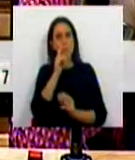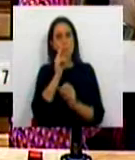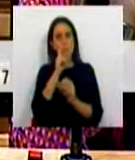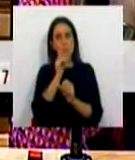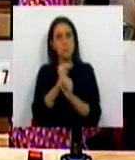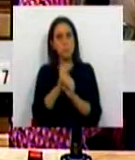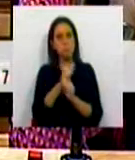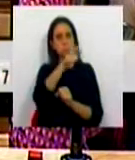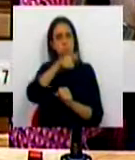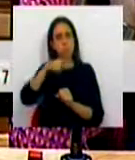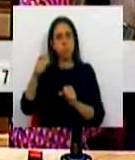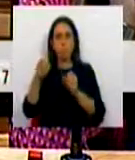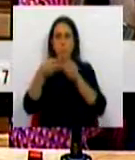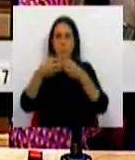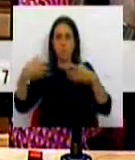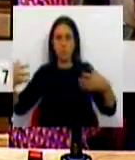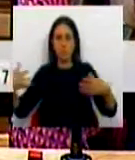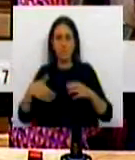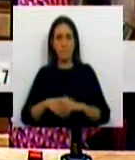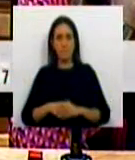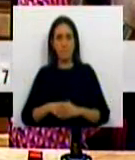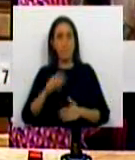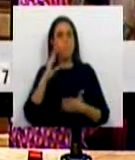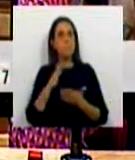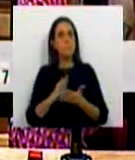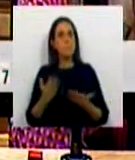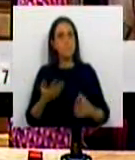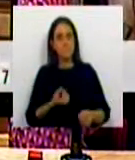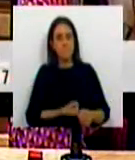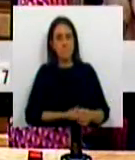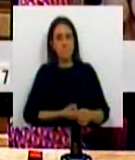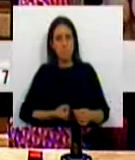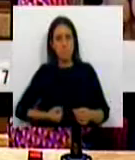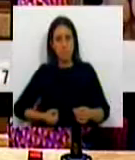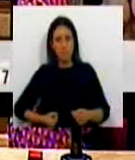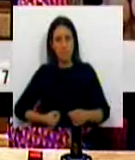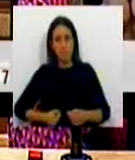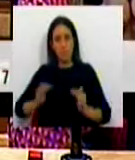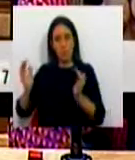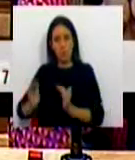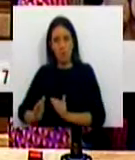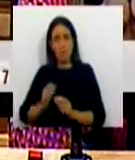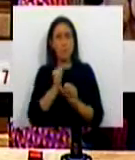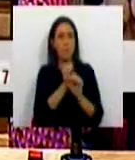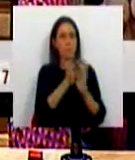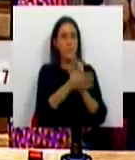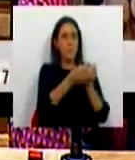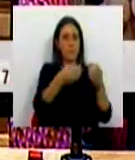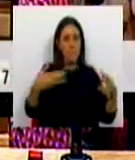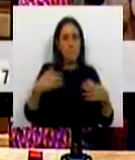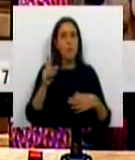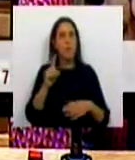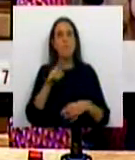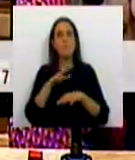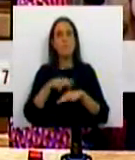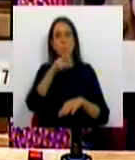a aumentar. Finalmente, o desemprego cai porque aumenta o emprego, não porque há portugueses que desistem do